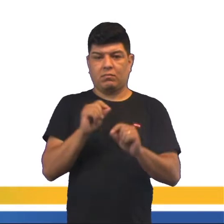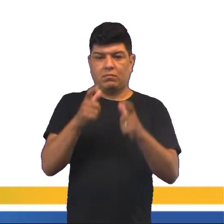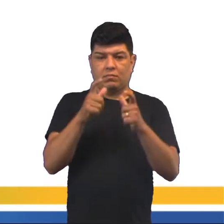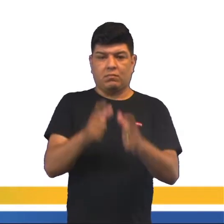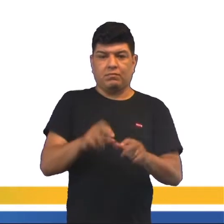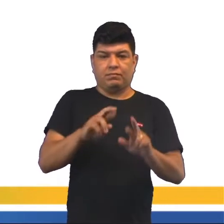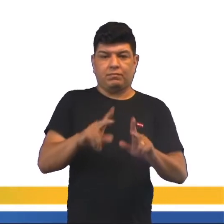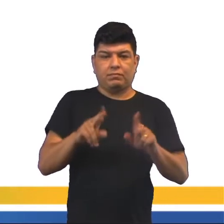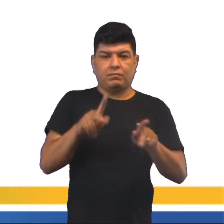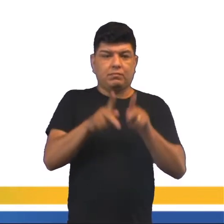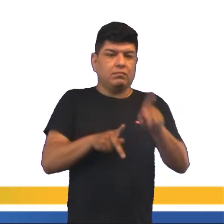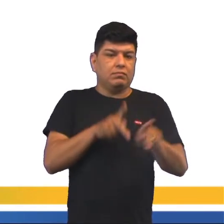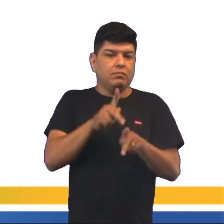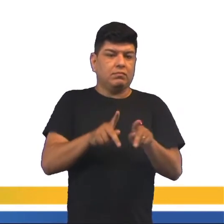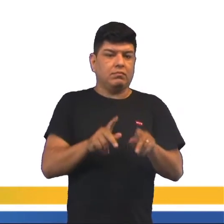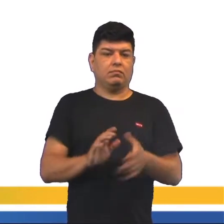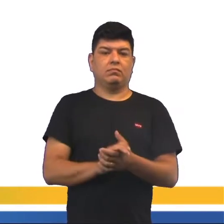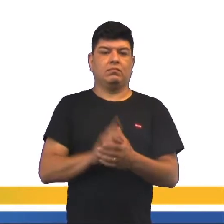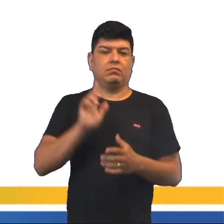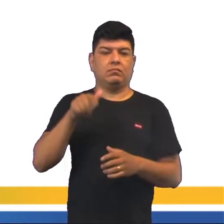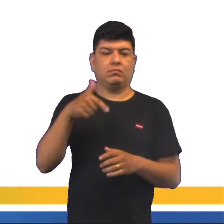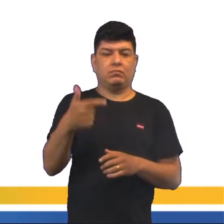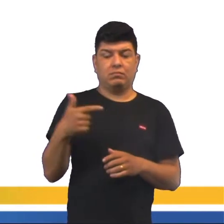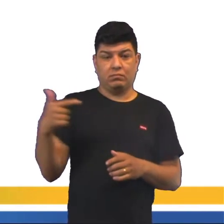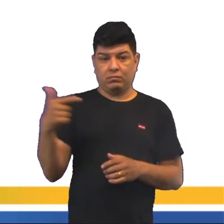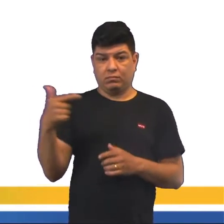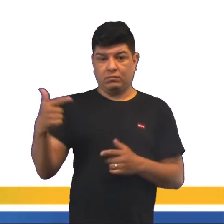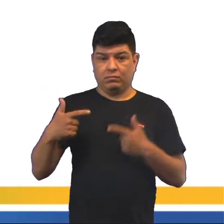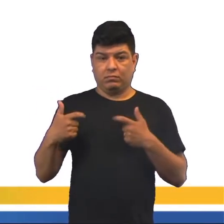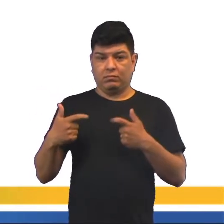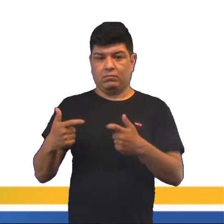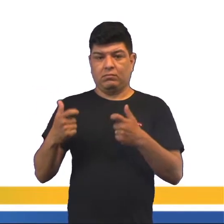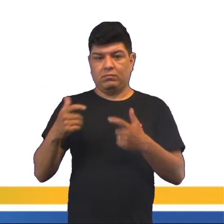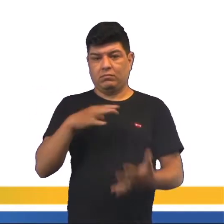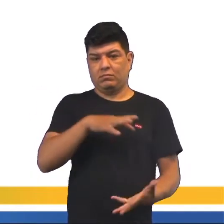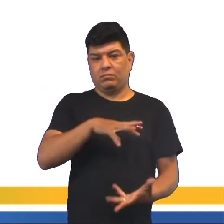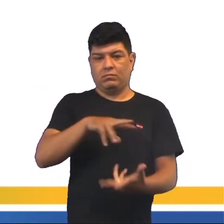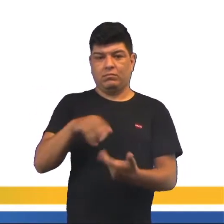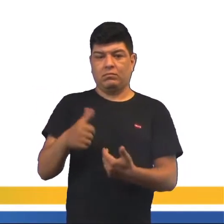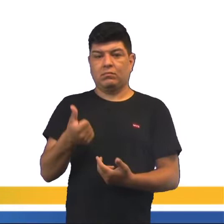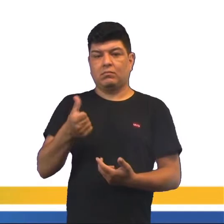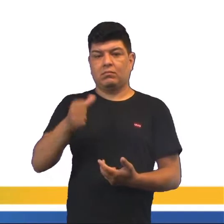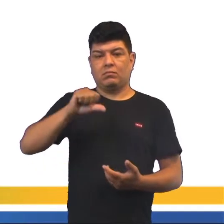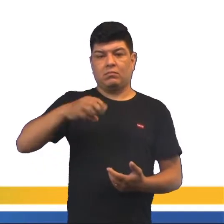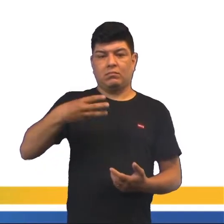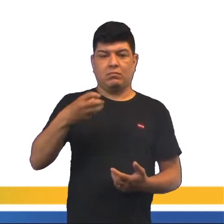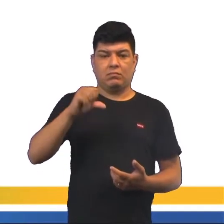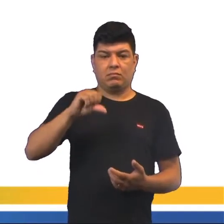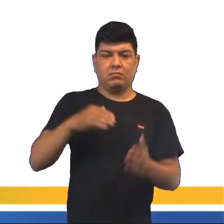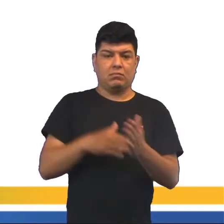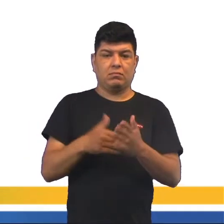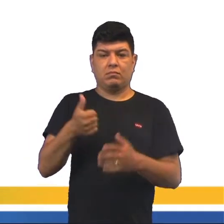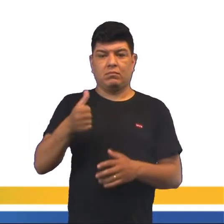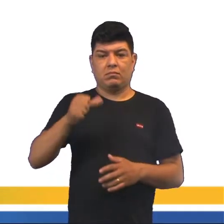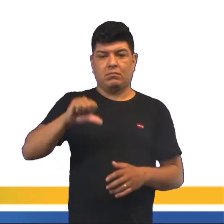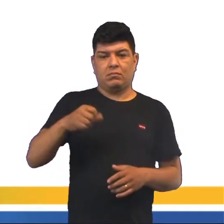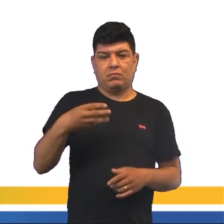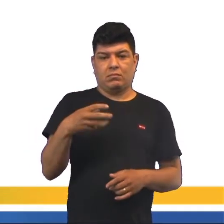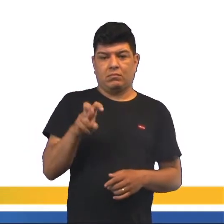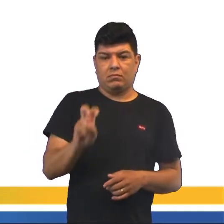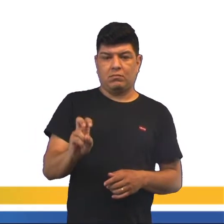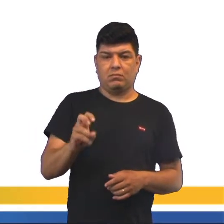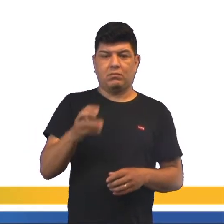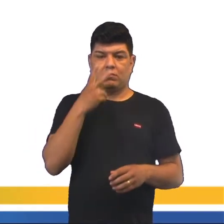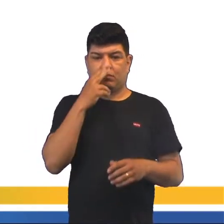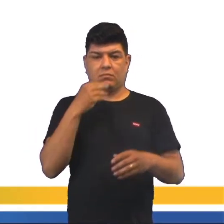Estado judeu, causando uma série de instabilidades locais entre as diferentes populações. Após a Segunda